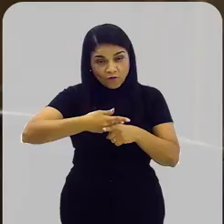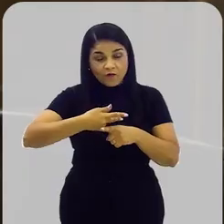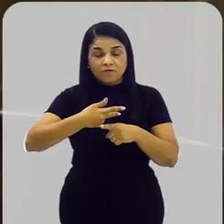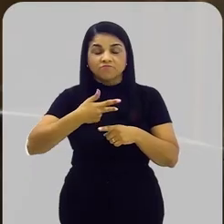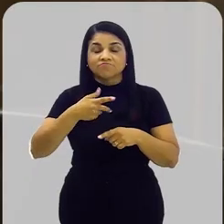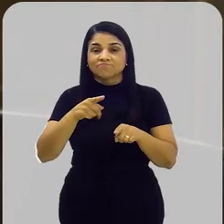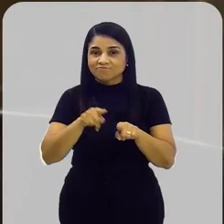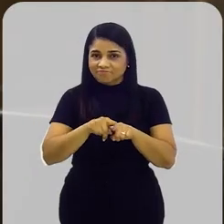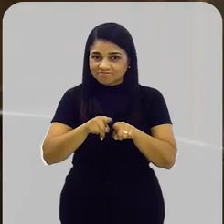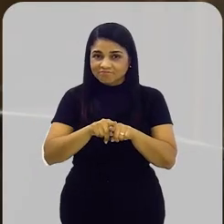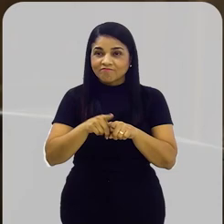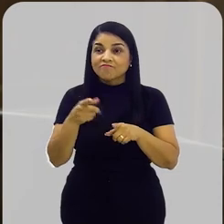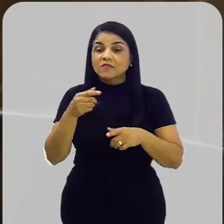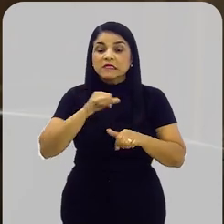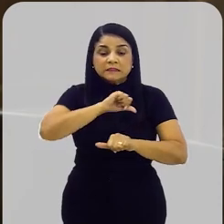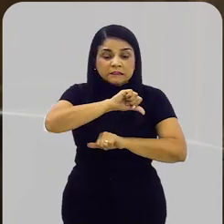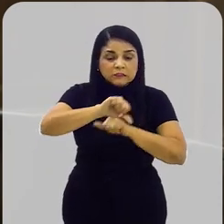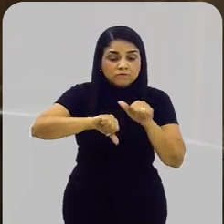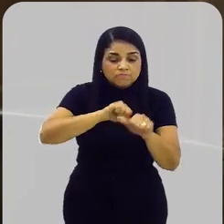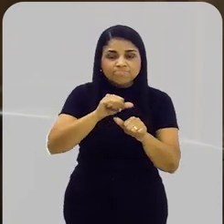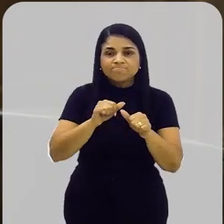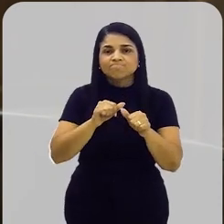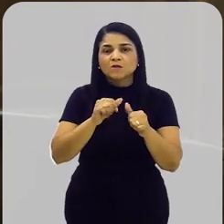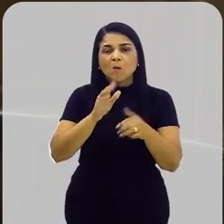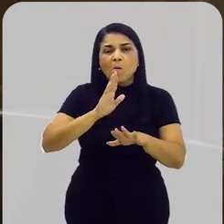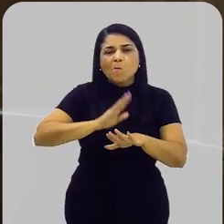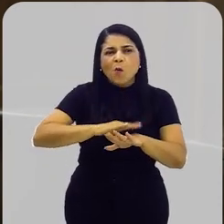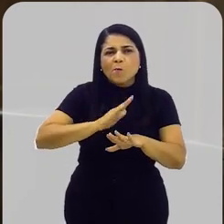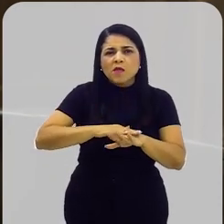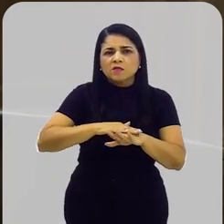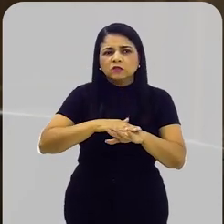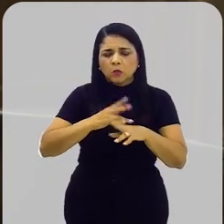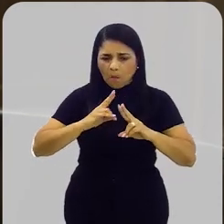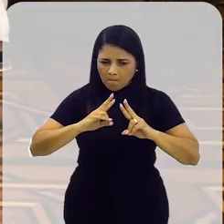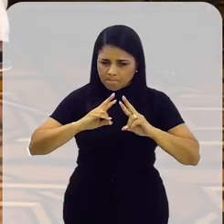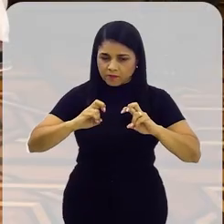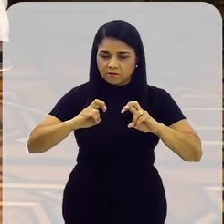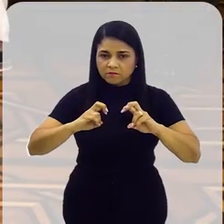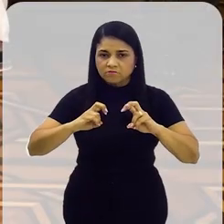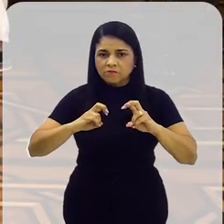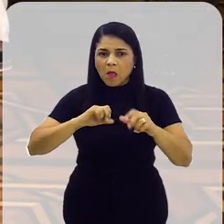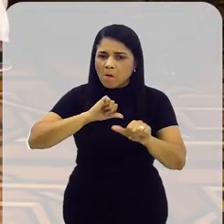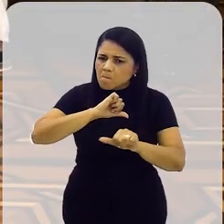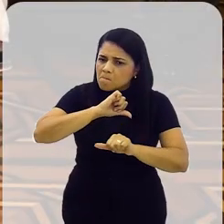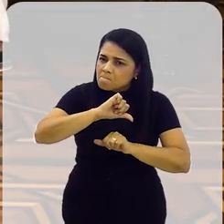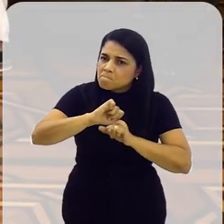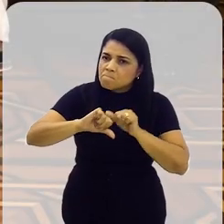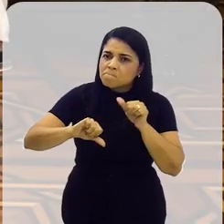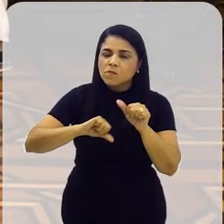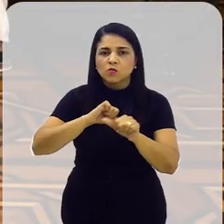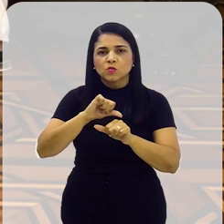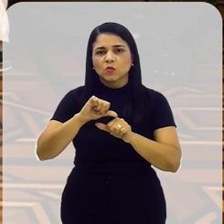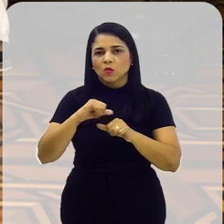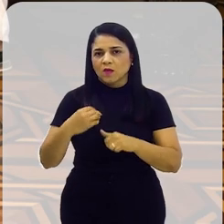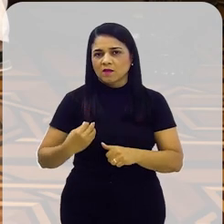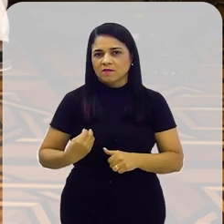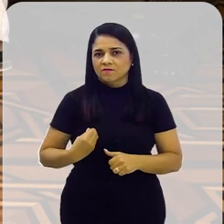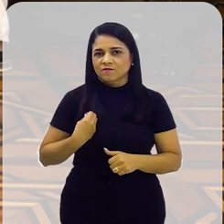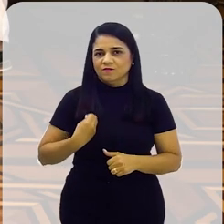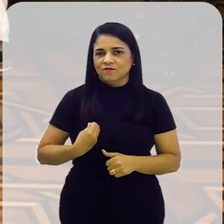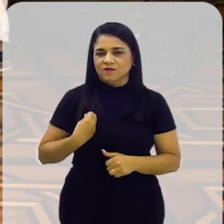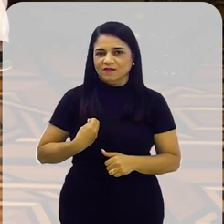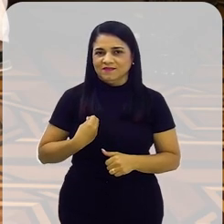essa transformação? Que momento que você falou, caraca, acho que eu tenho que mudar aí a minha parábola,